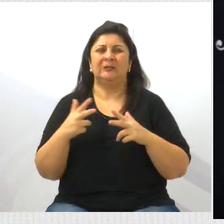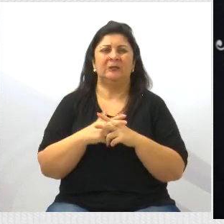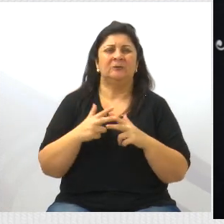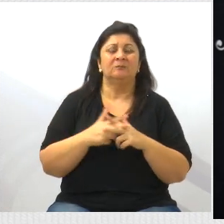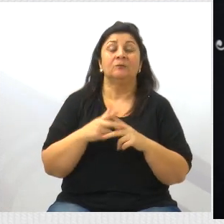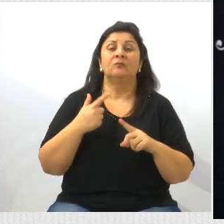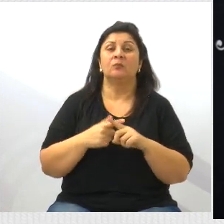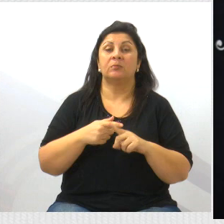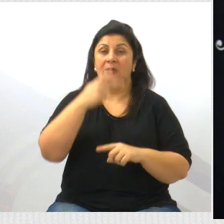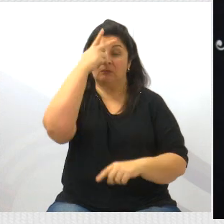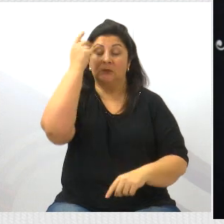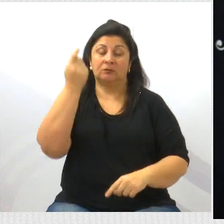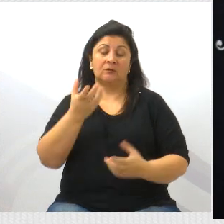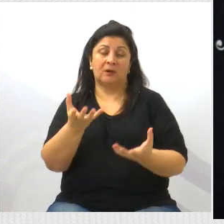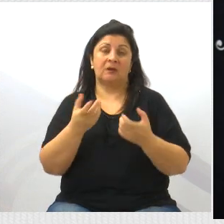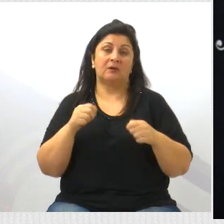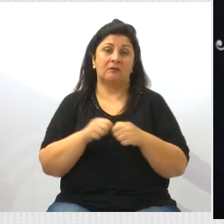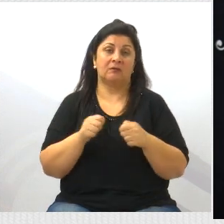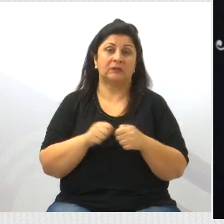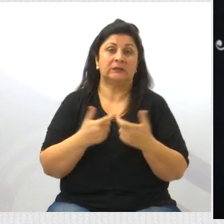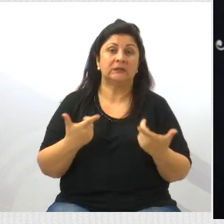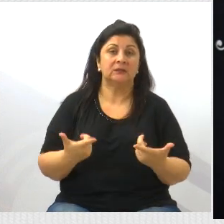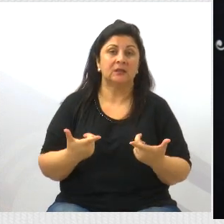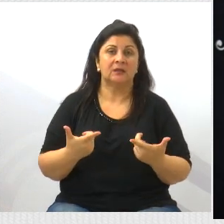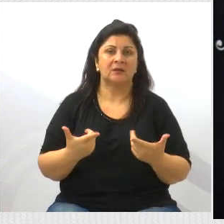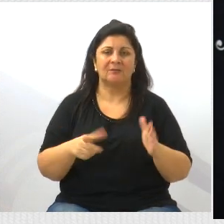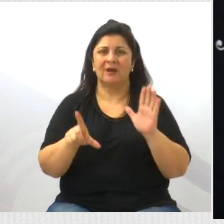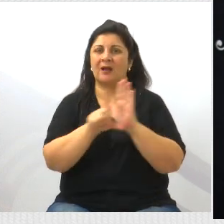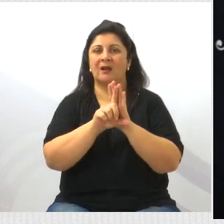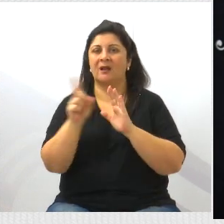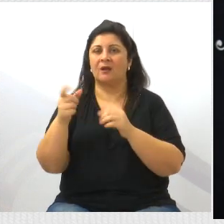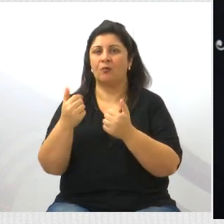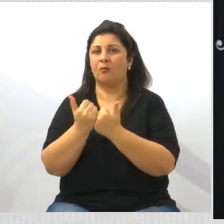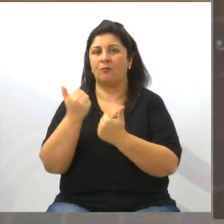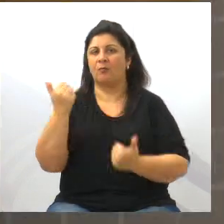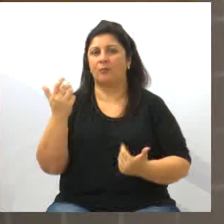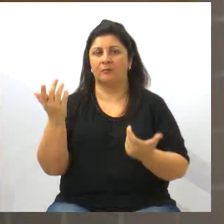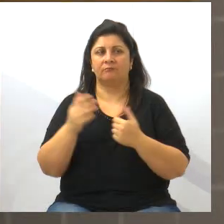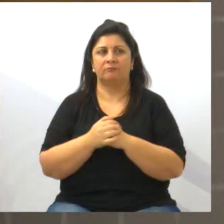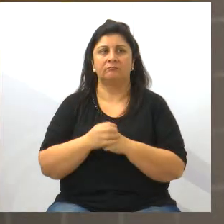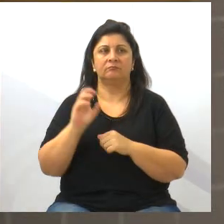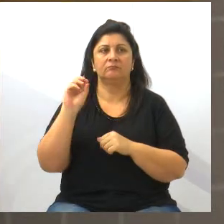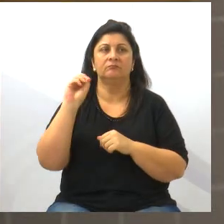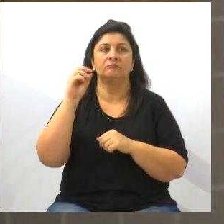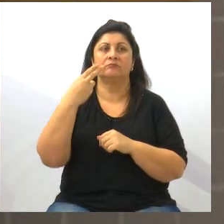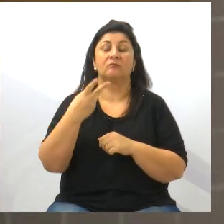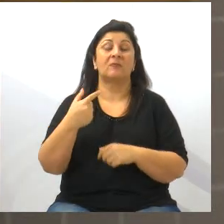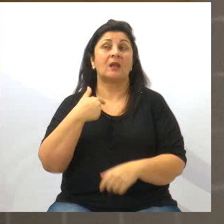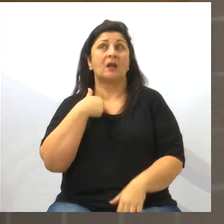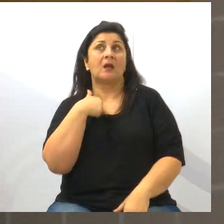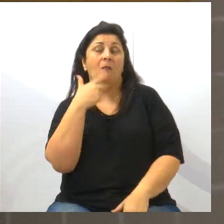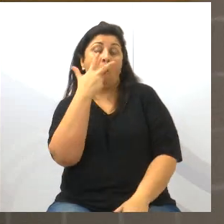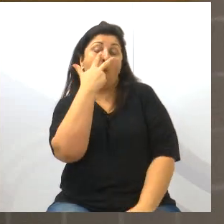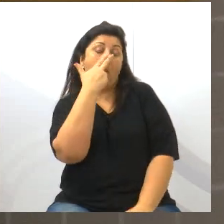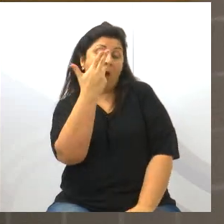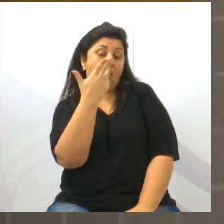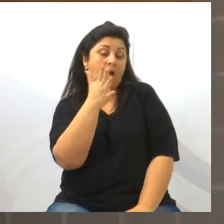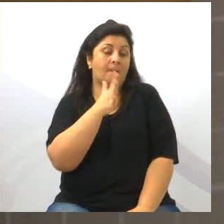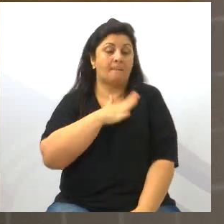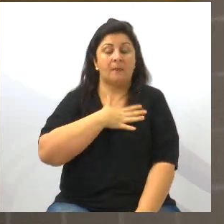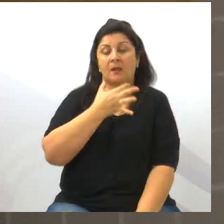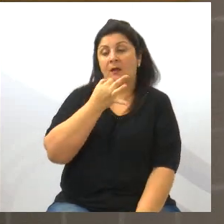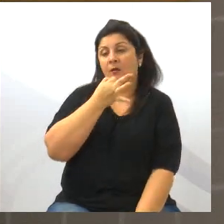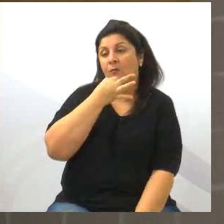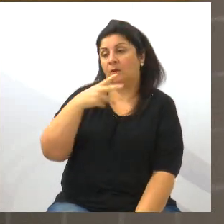porque as pessoas querem fazer alguma coisa que a lei não ampara. Ou que eu acho que é o melhor.